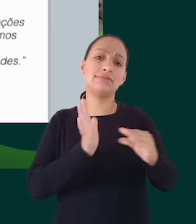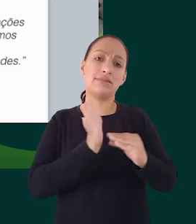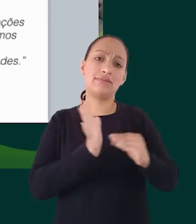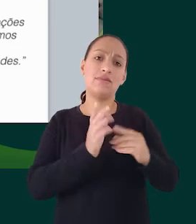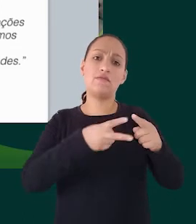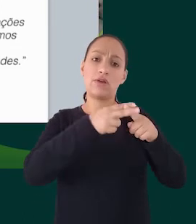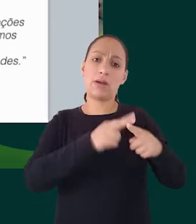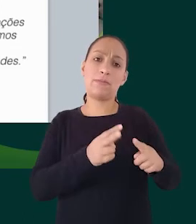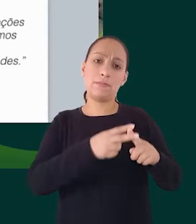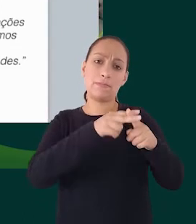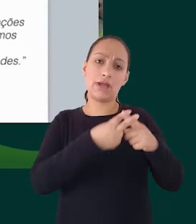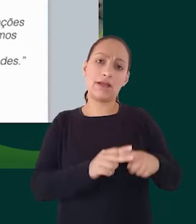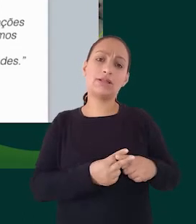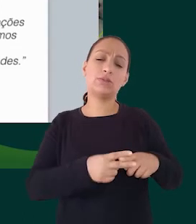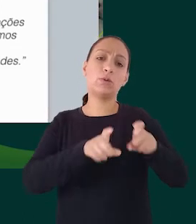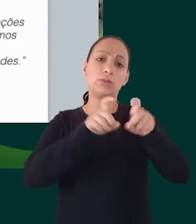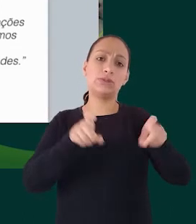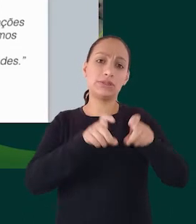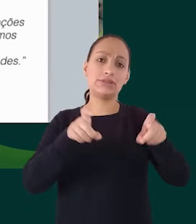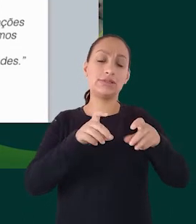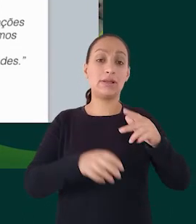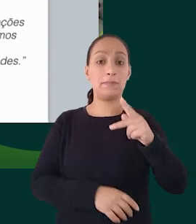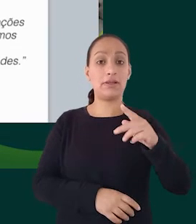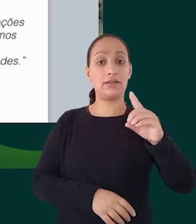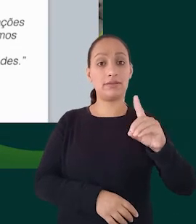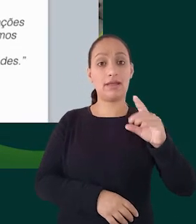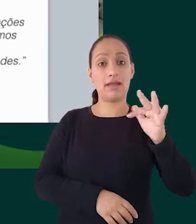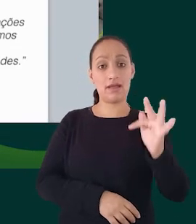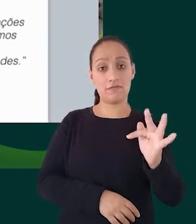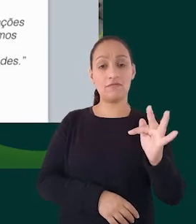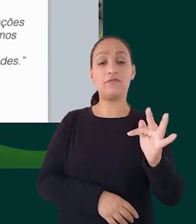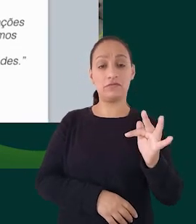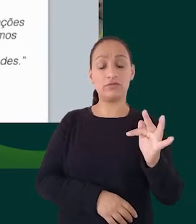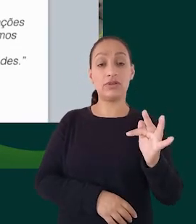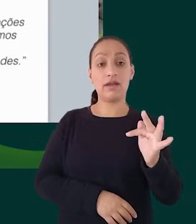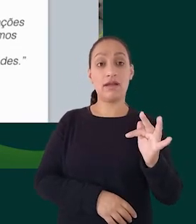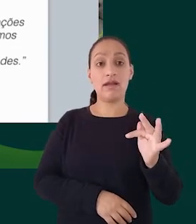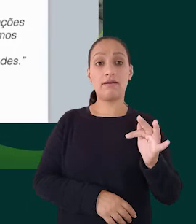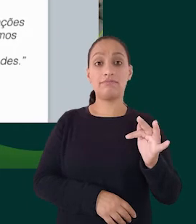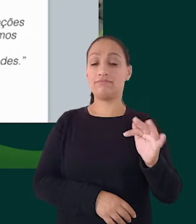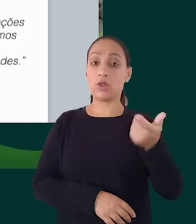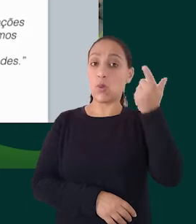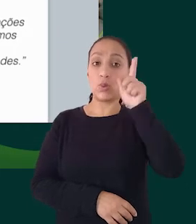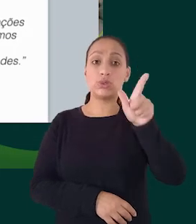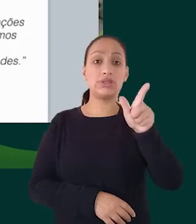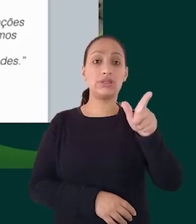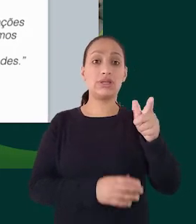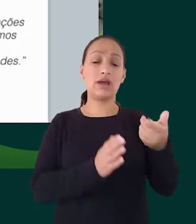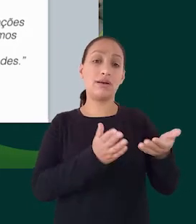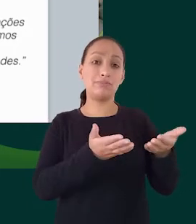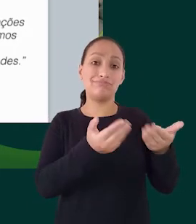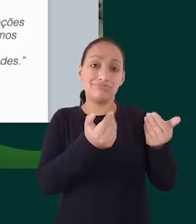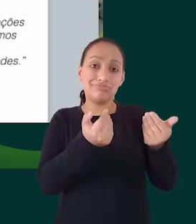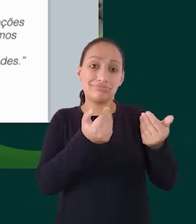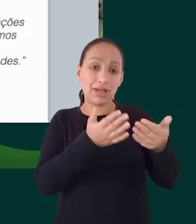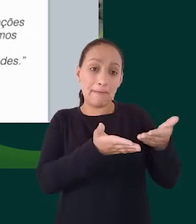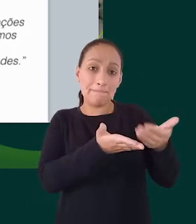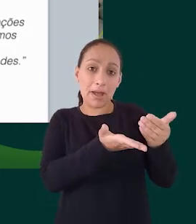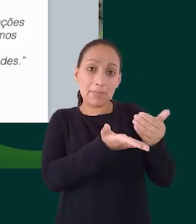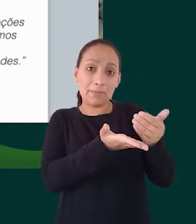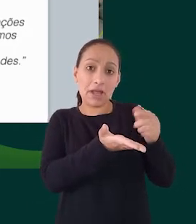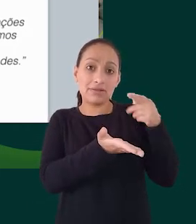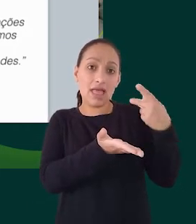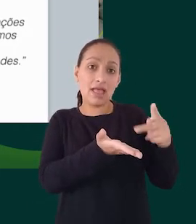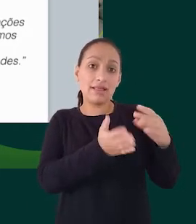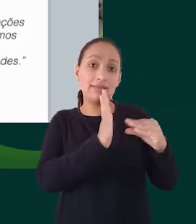ferramentas computacionais para manipular os dados em PDF já não vão conseguir extrair todos os dados de lá.